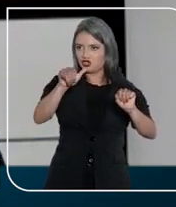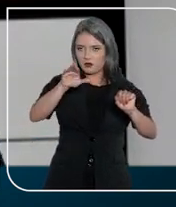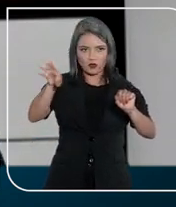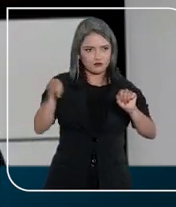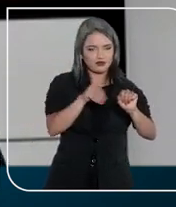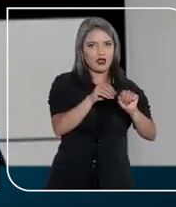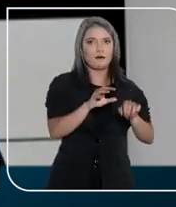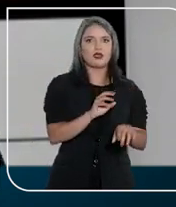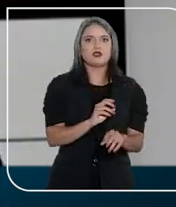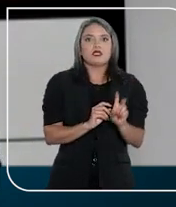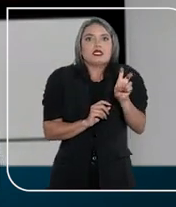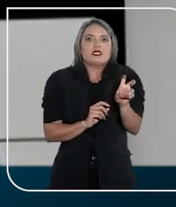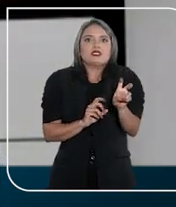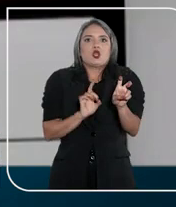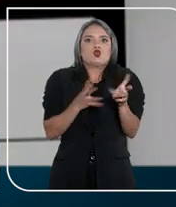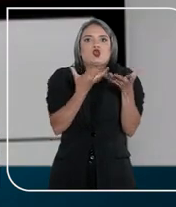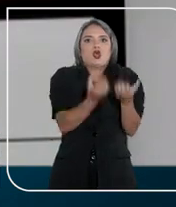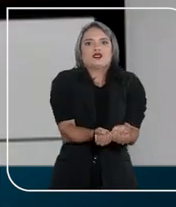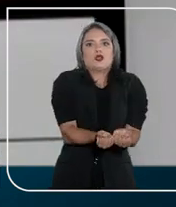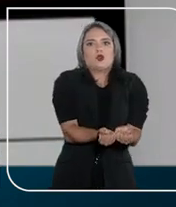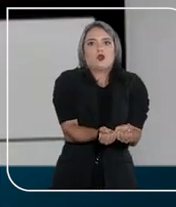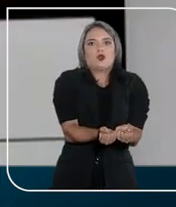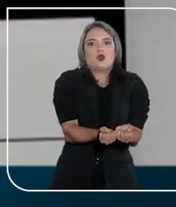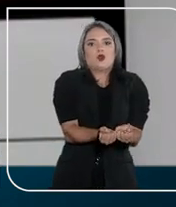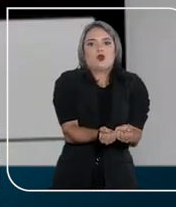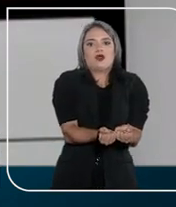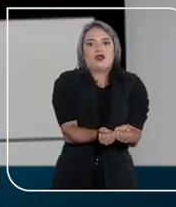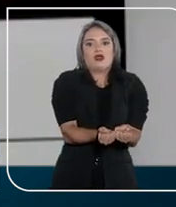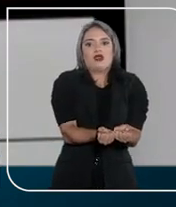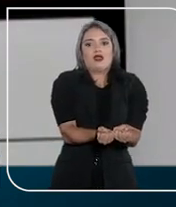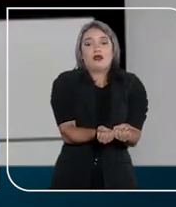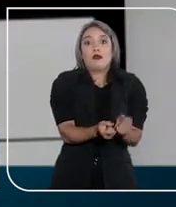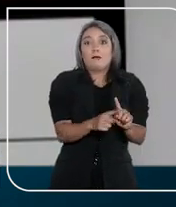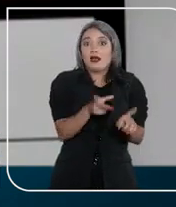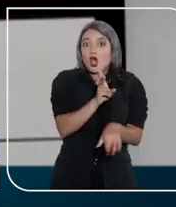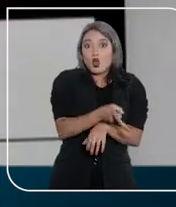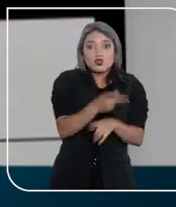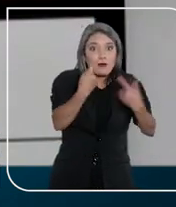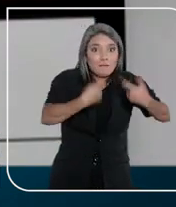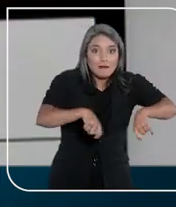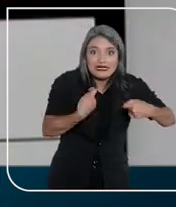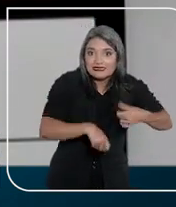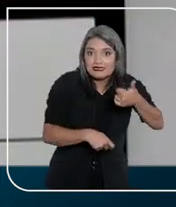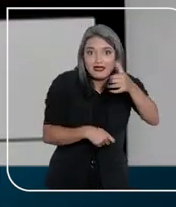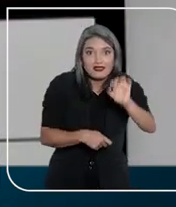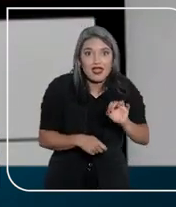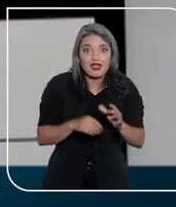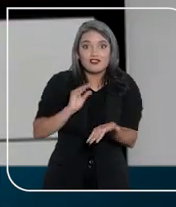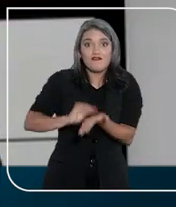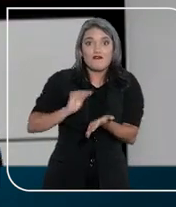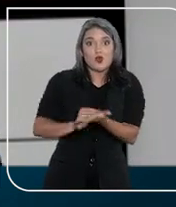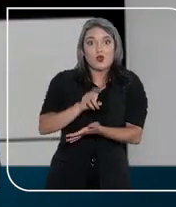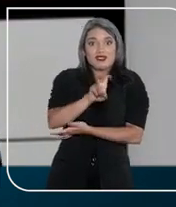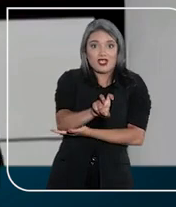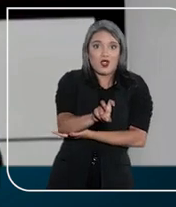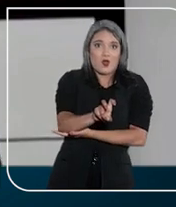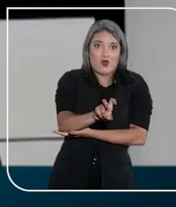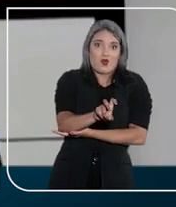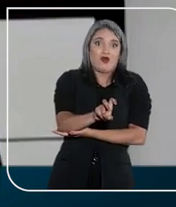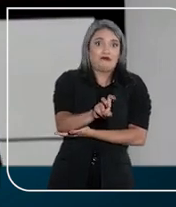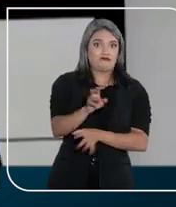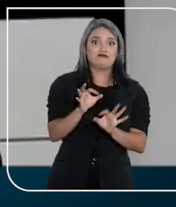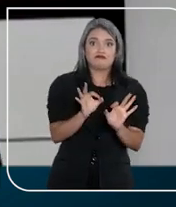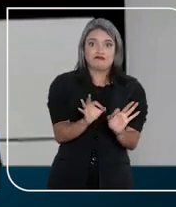posse, o interesse de nomear 10 persiste. Foi manifesto pela administração, isso é